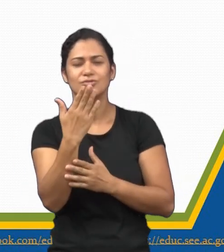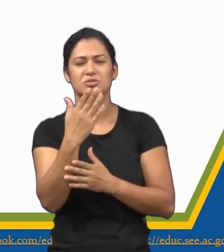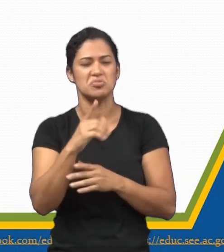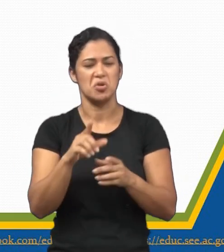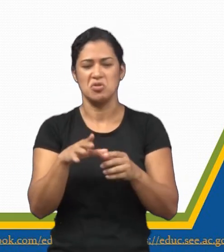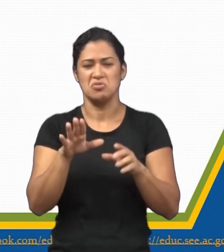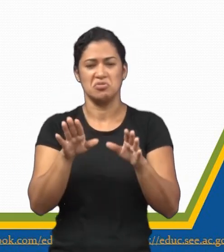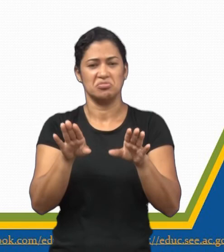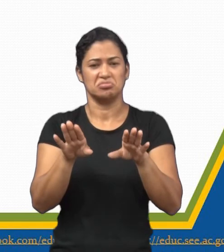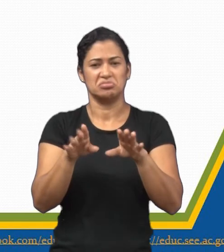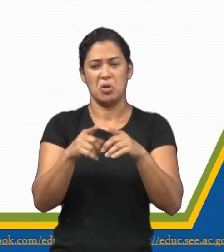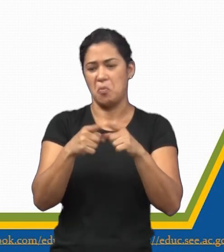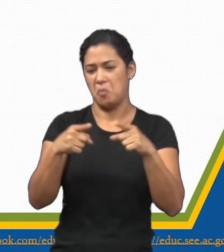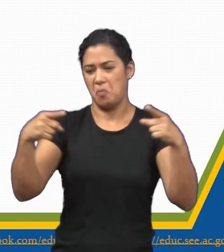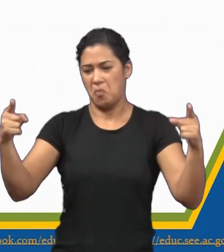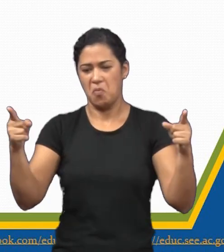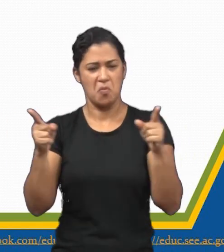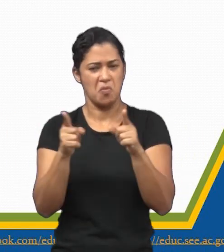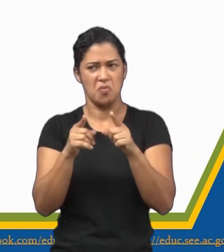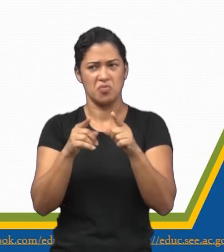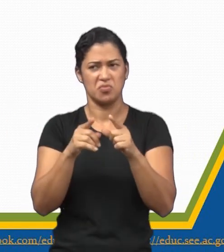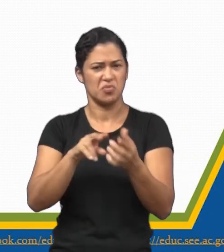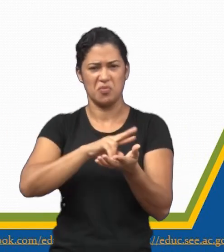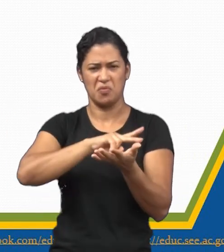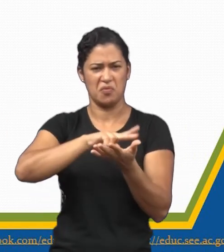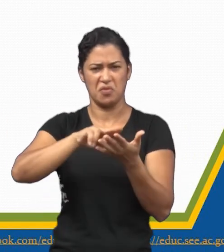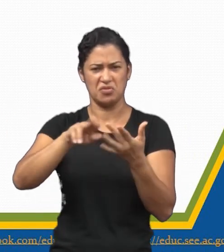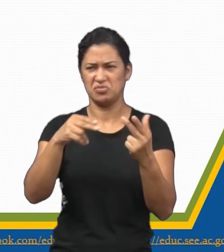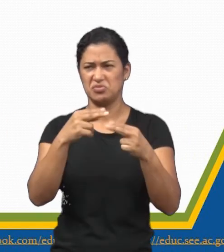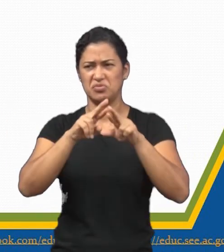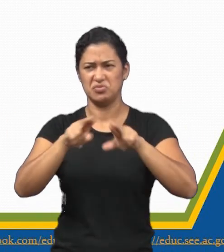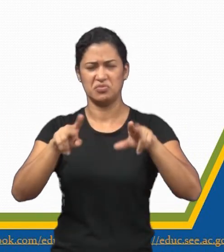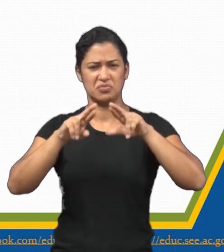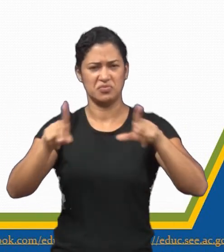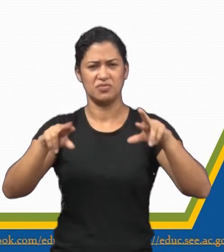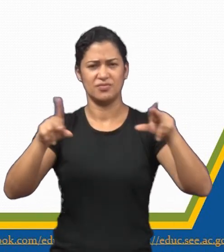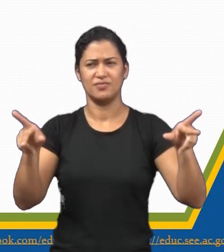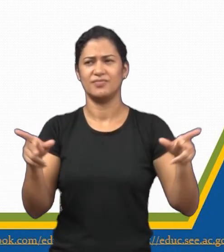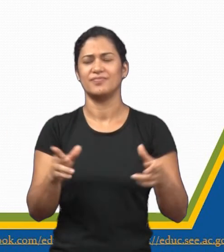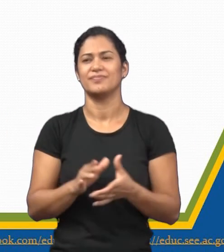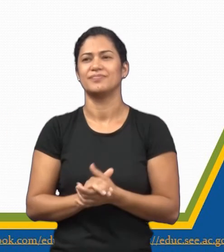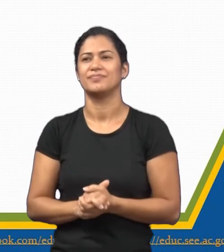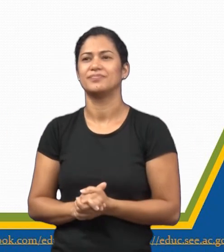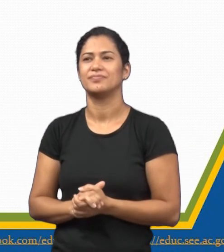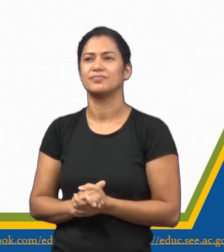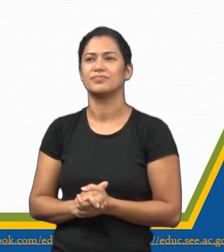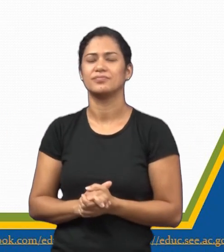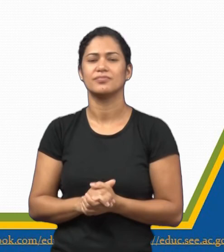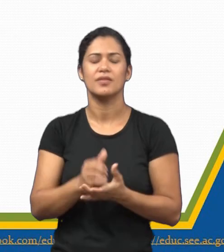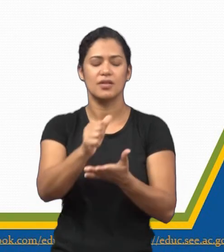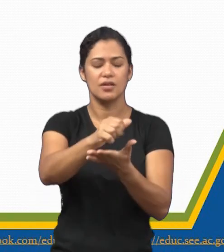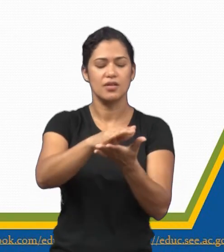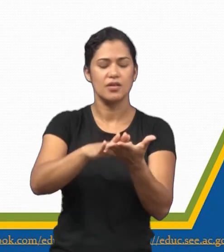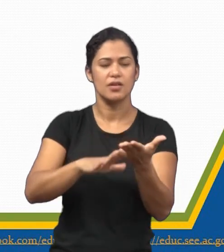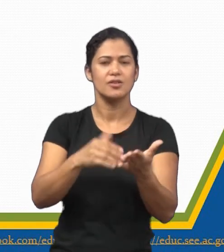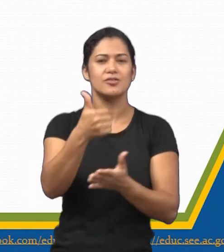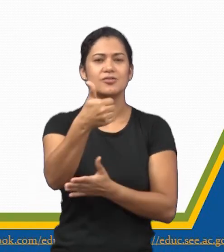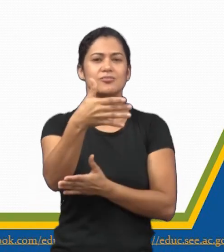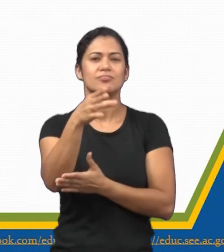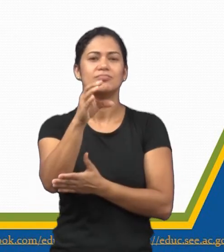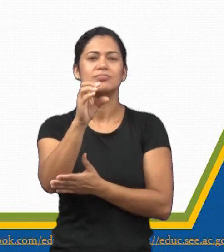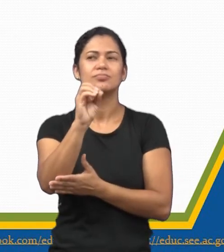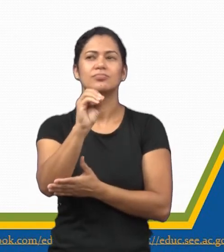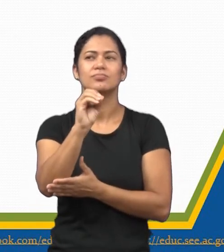vários tamanhos, vários tipos, de vários produtos diferentes. Tudo certinho, crianças? Quais são os elementos do